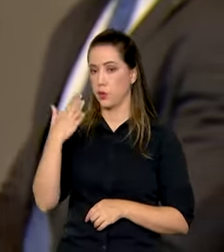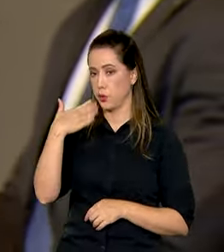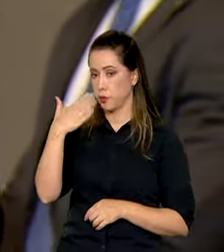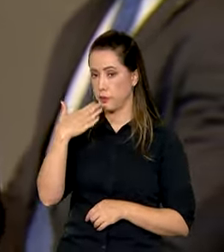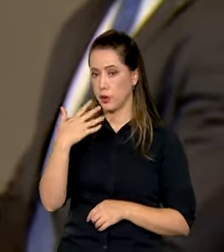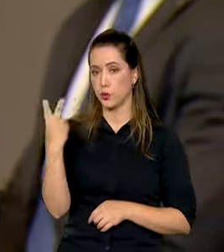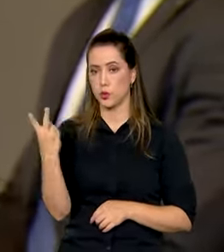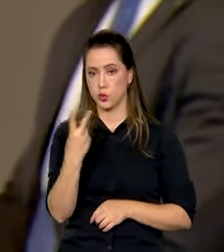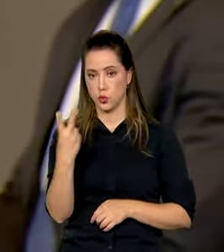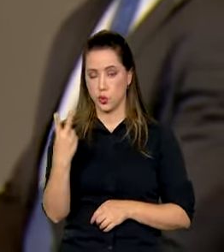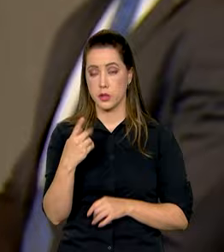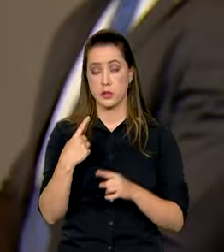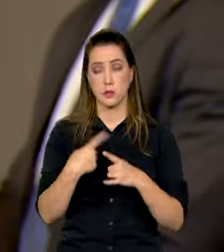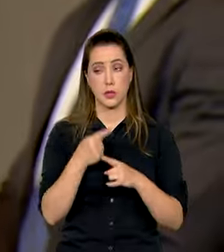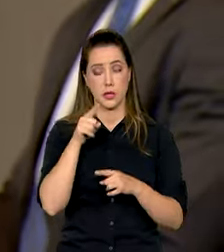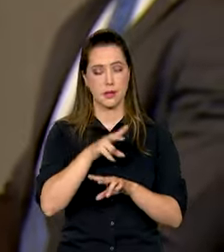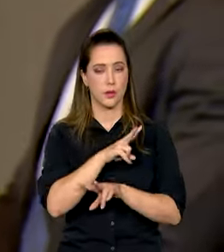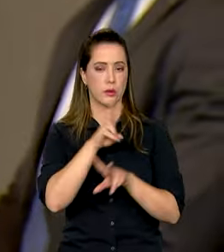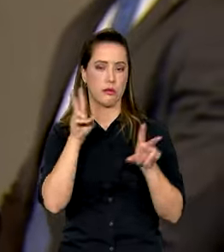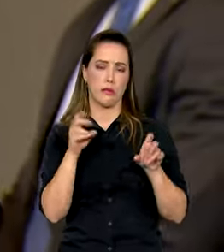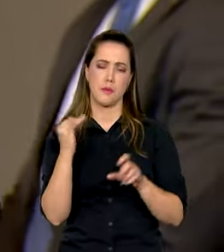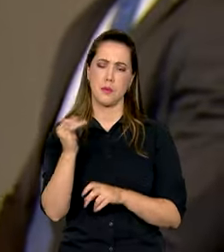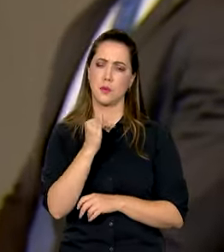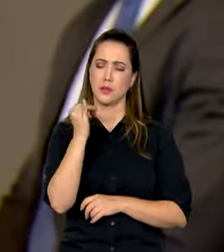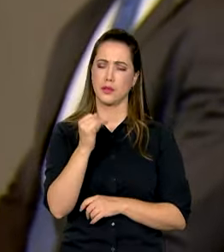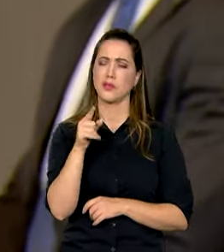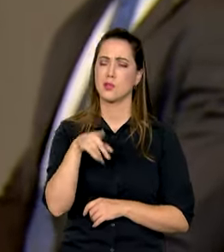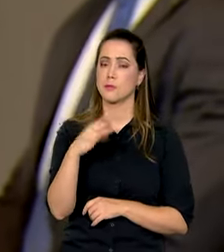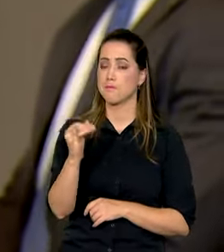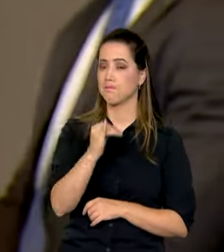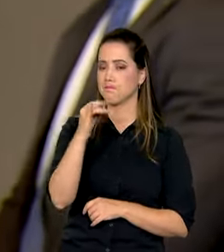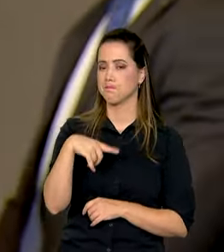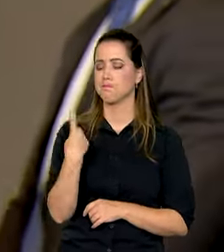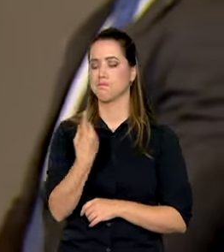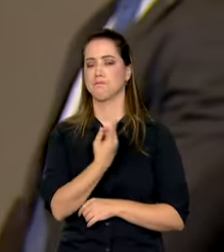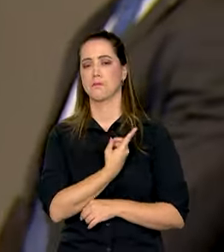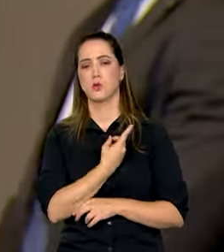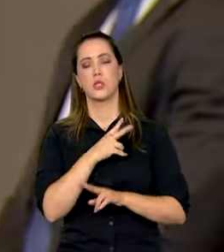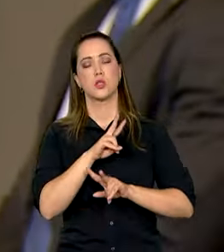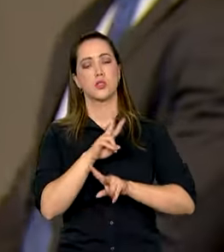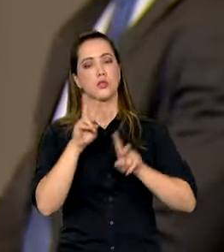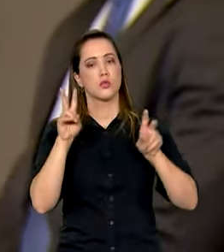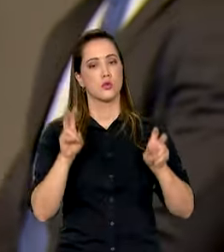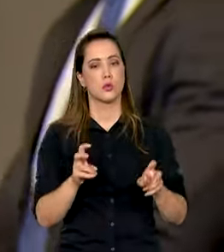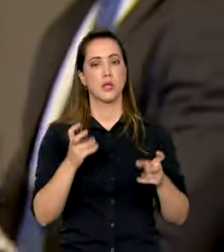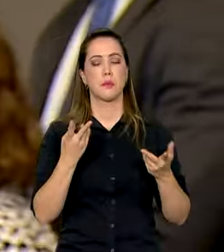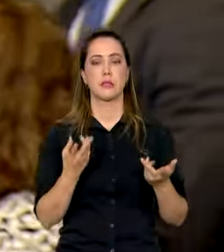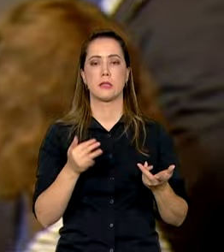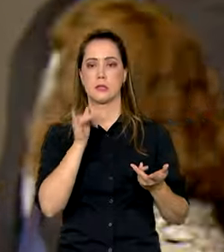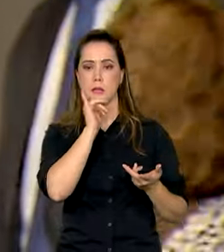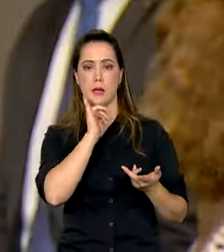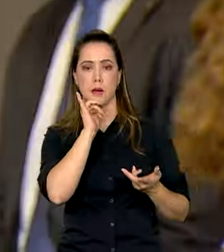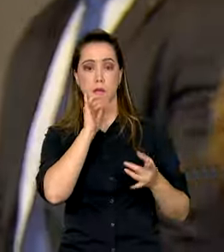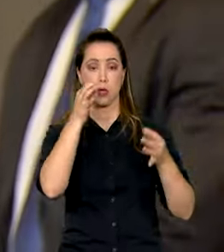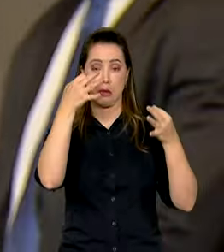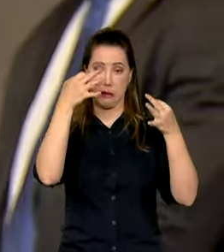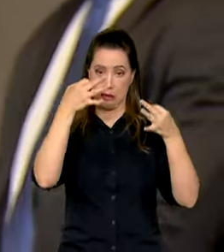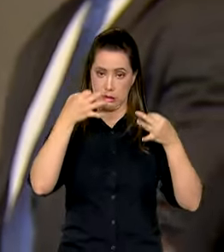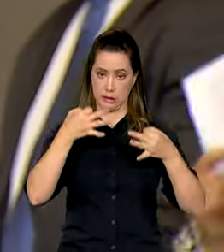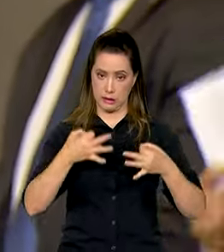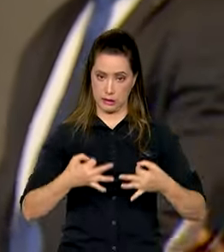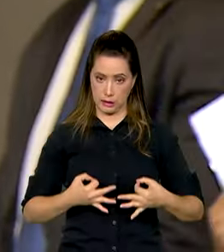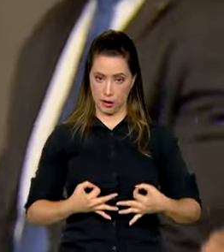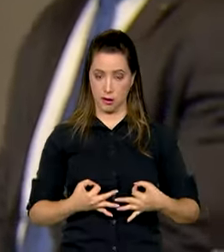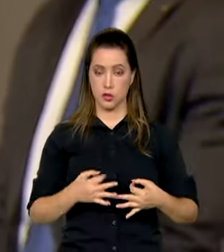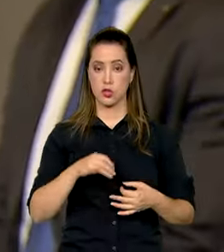temas que, obviamente, são muito caros a todos nós em relação à integridade da informação, porque é